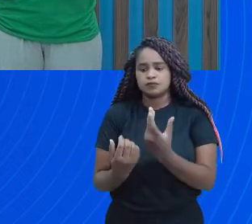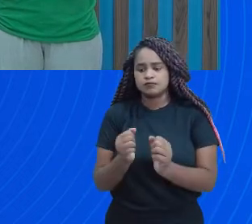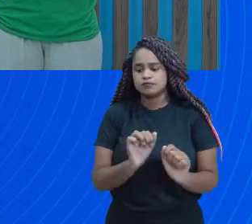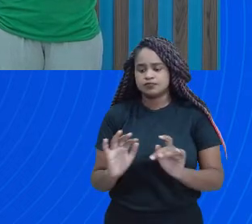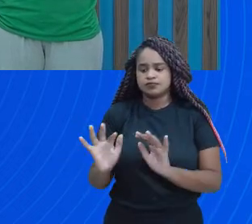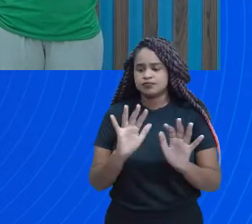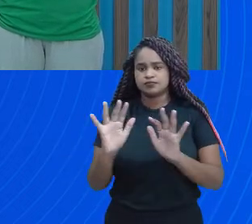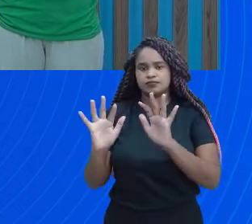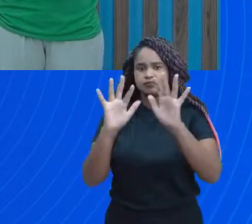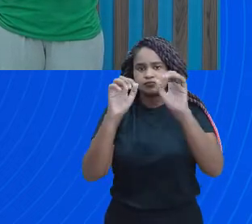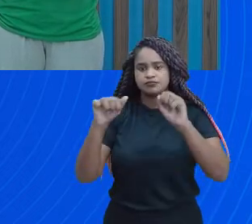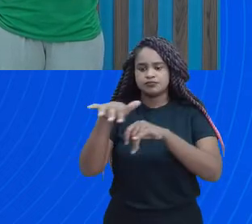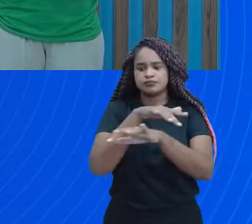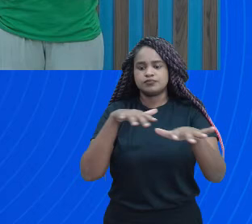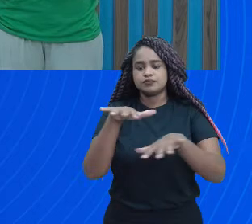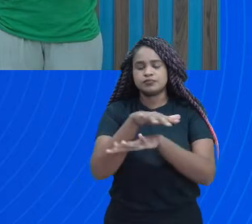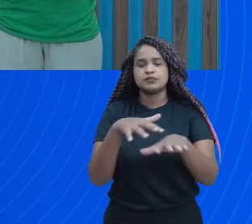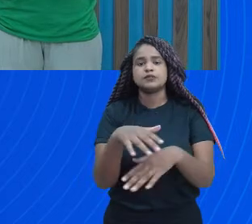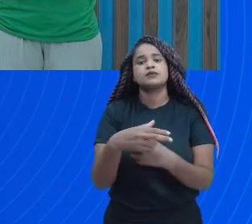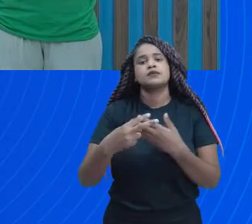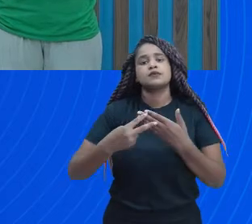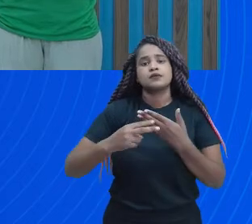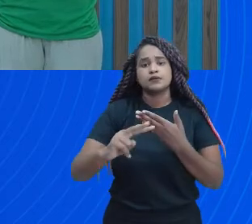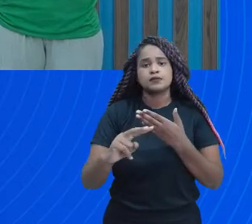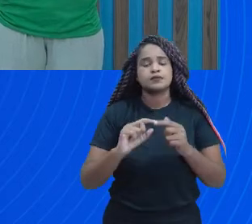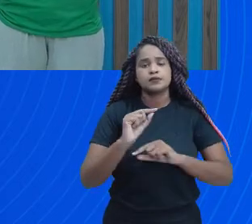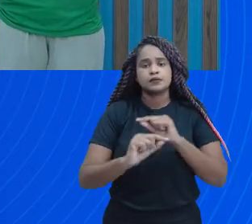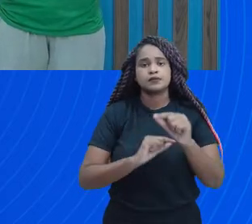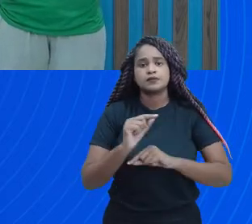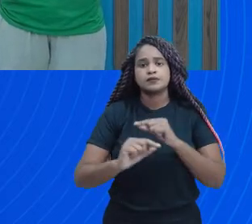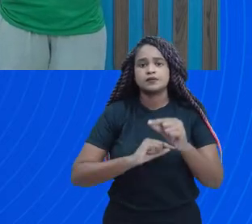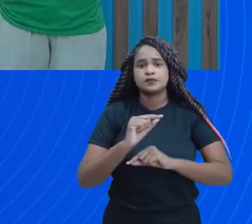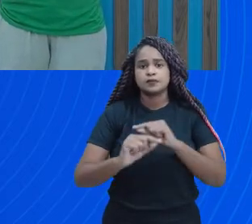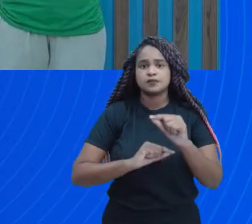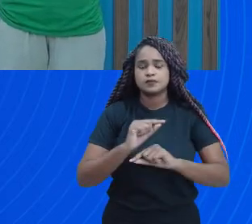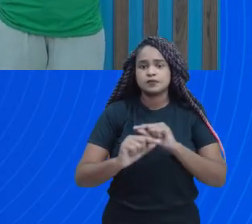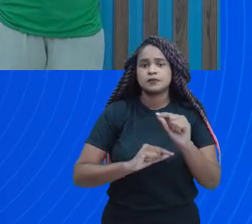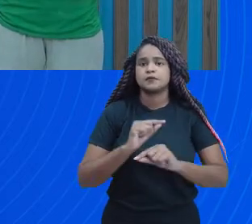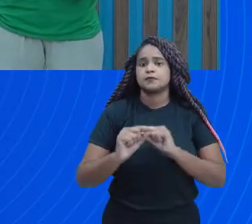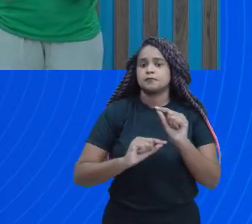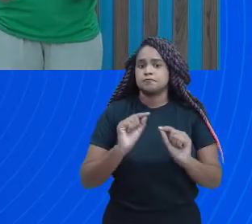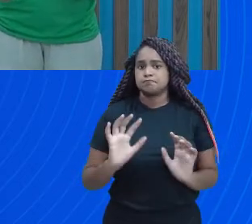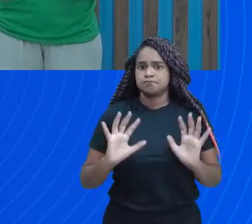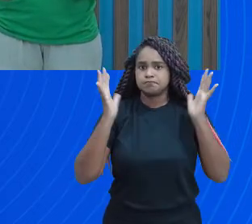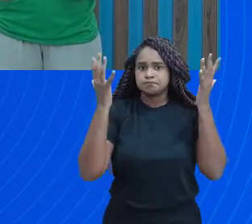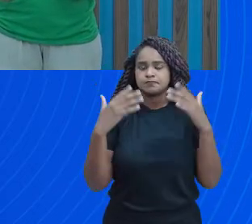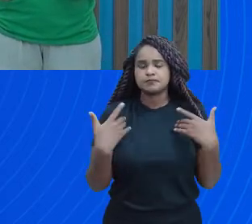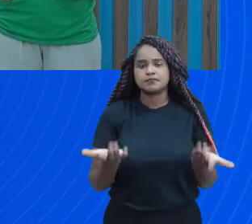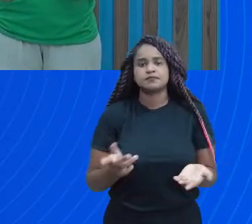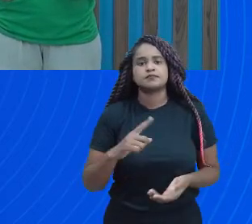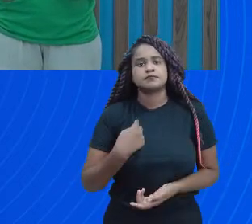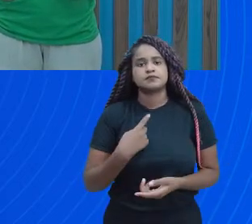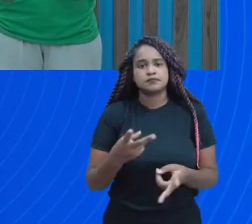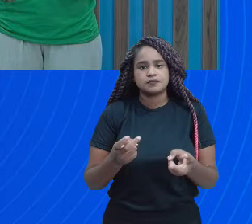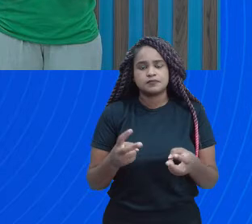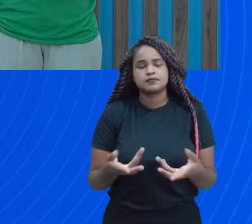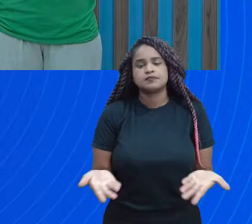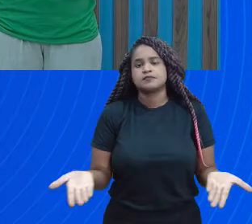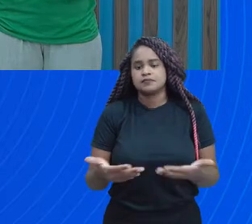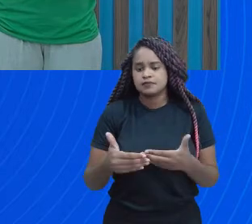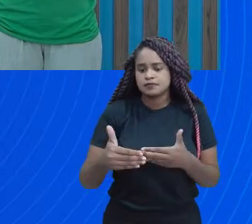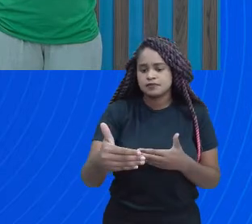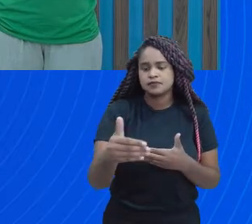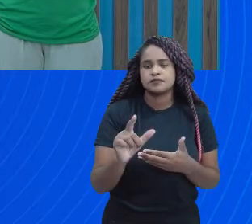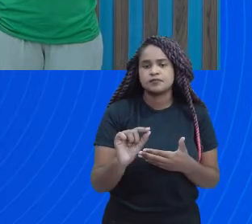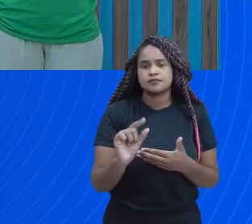substâncias aí vão causando impacto, né, a médio e longo prazo, e é o que a gente está vendo aí refletir